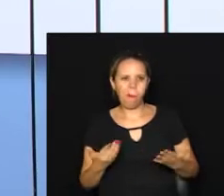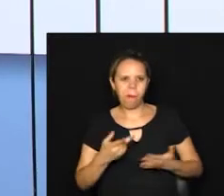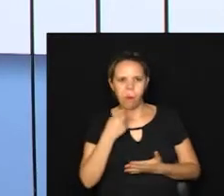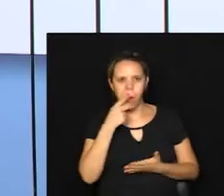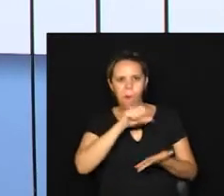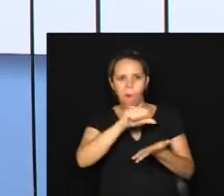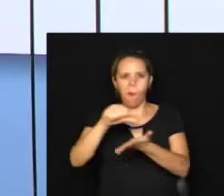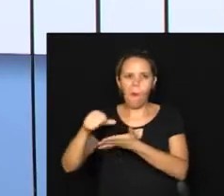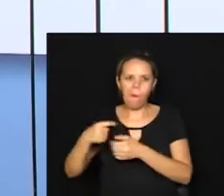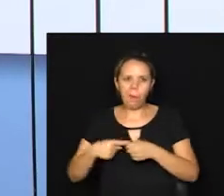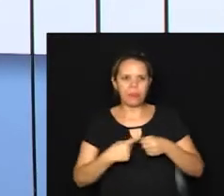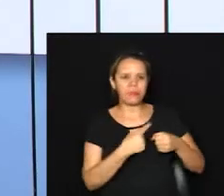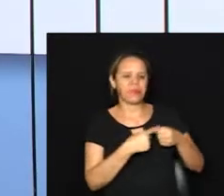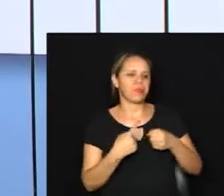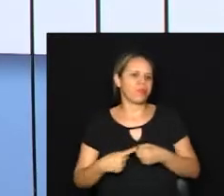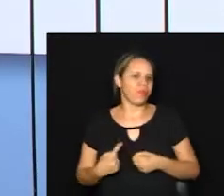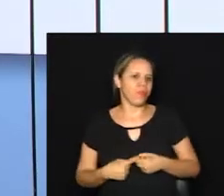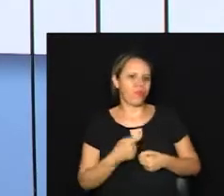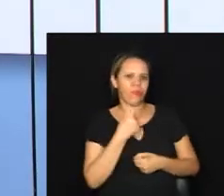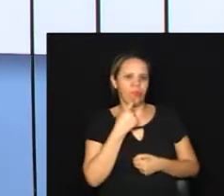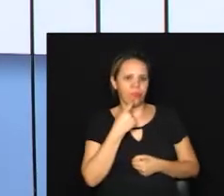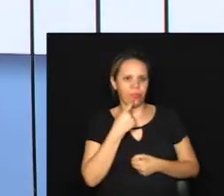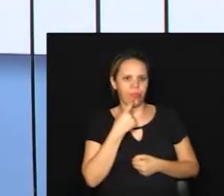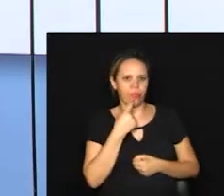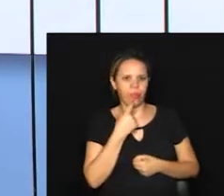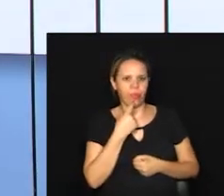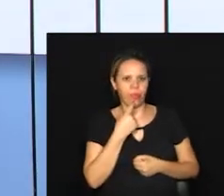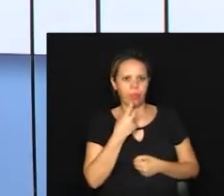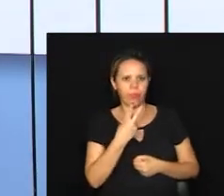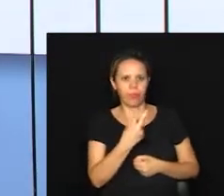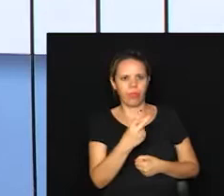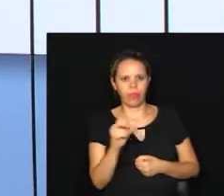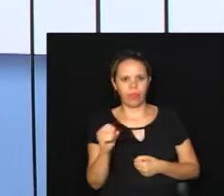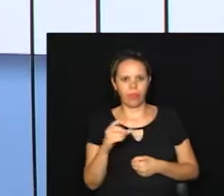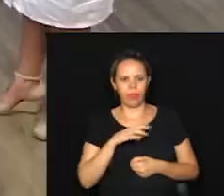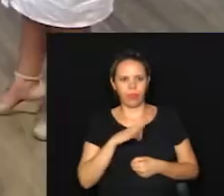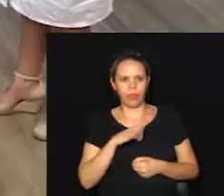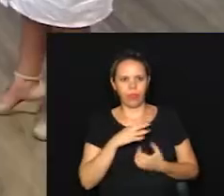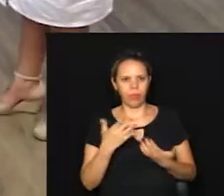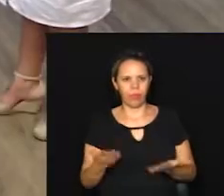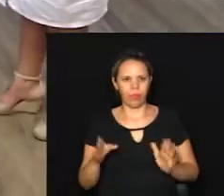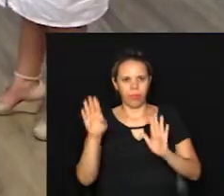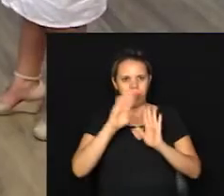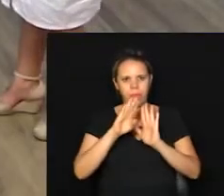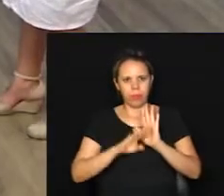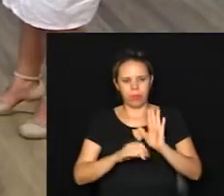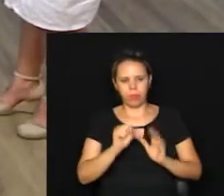região metropolitana de Campinas, que compreende 20 cidades. Olha só,